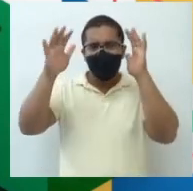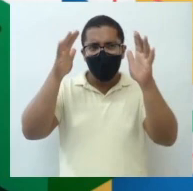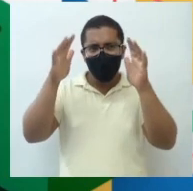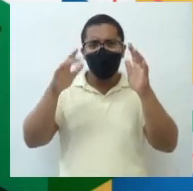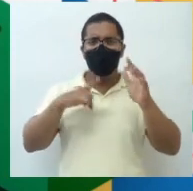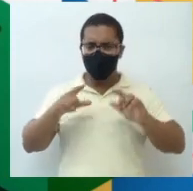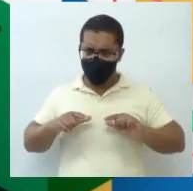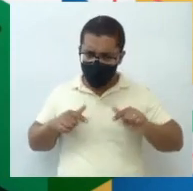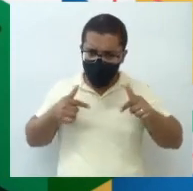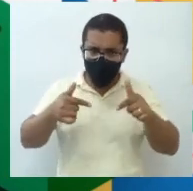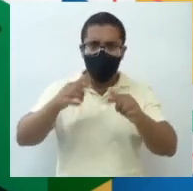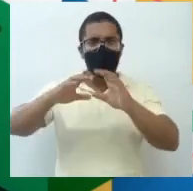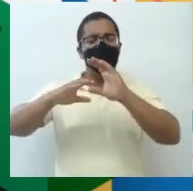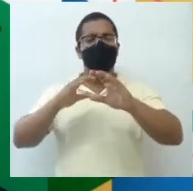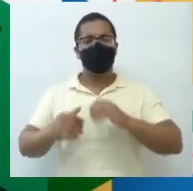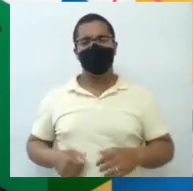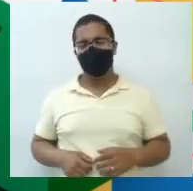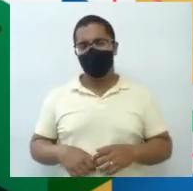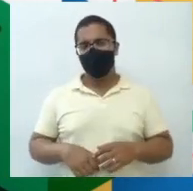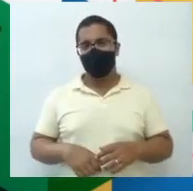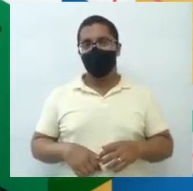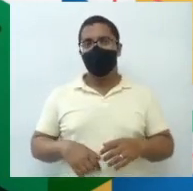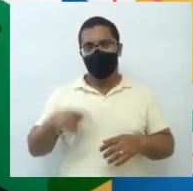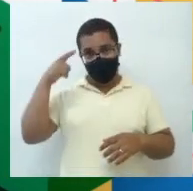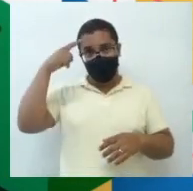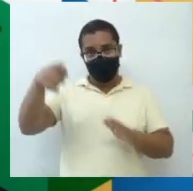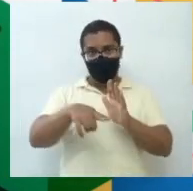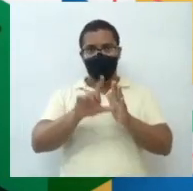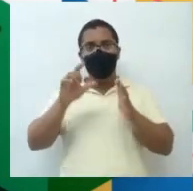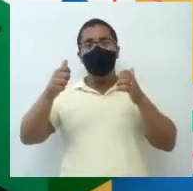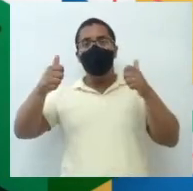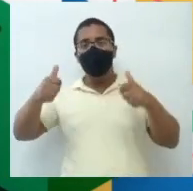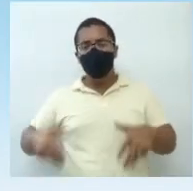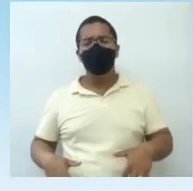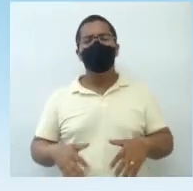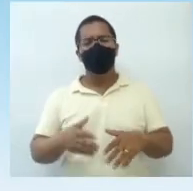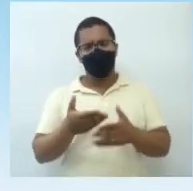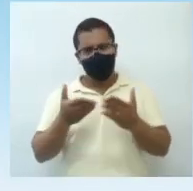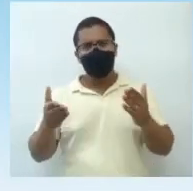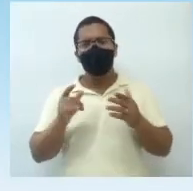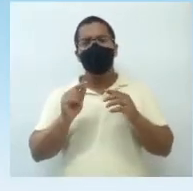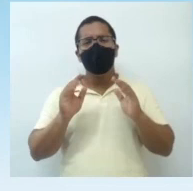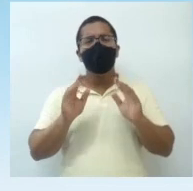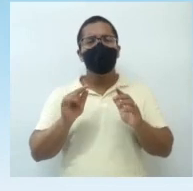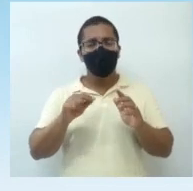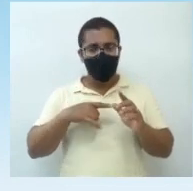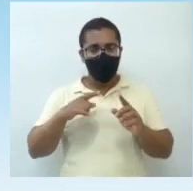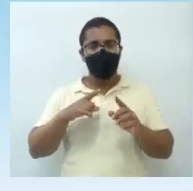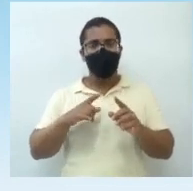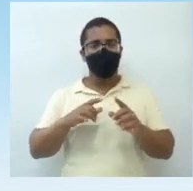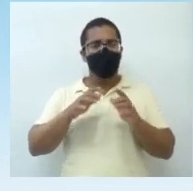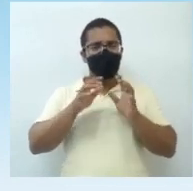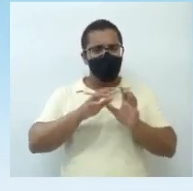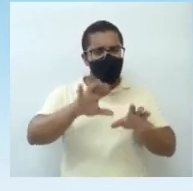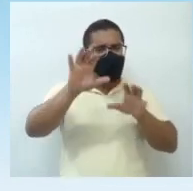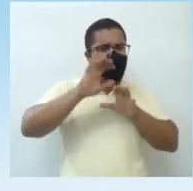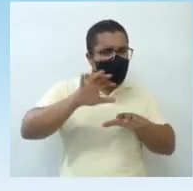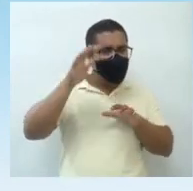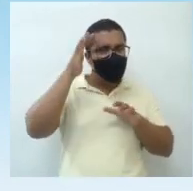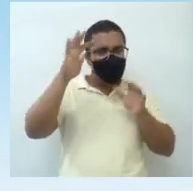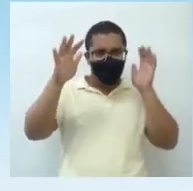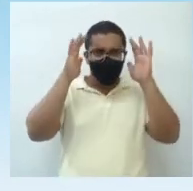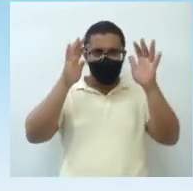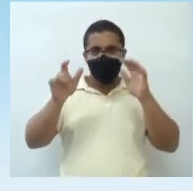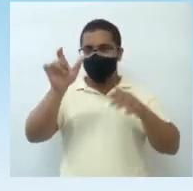comunicativo então junto Lembra que eu falei para vocês que um dos grandes influenciadores do Pensamento desse